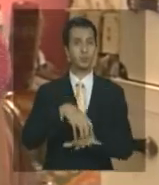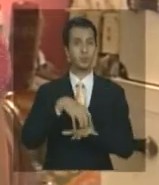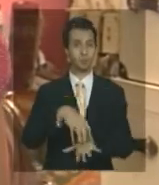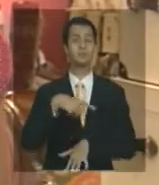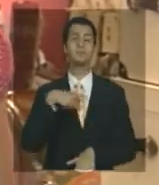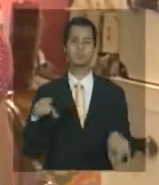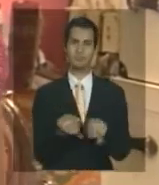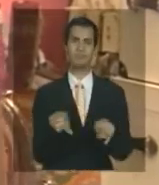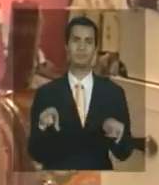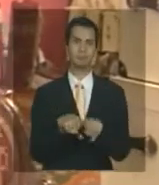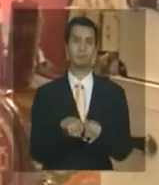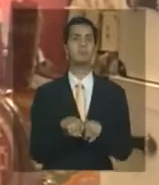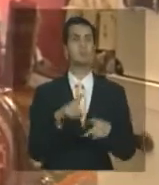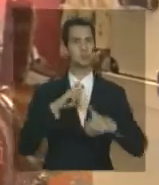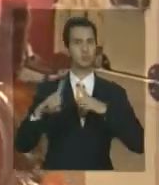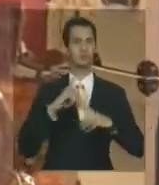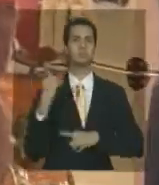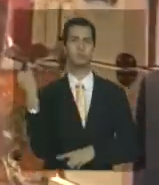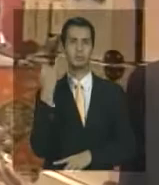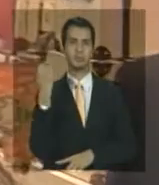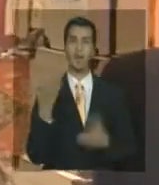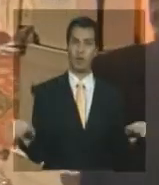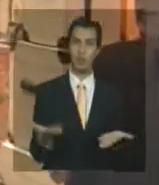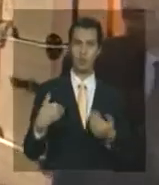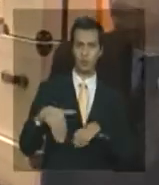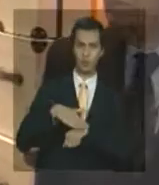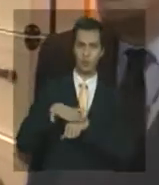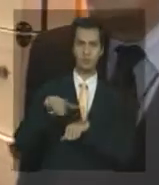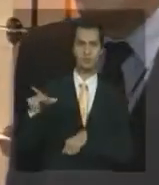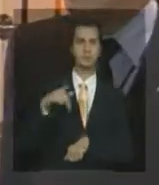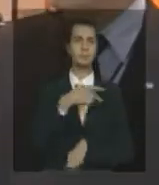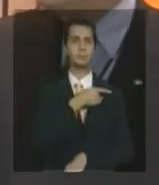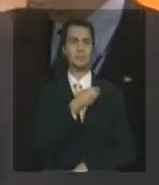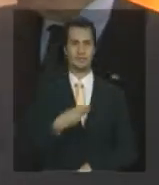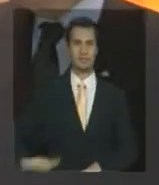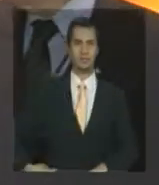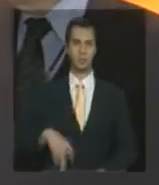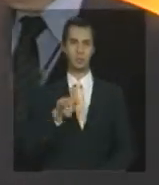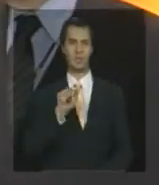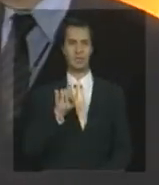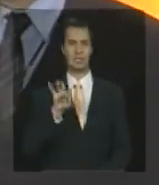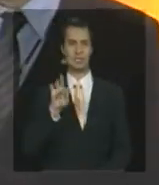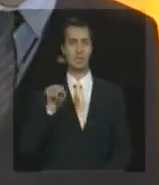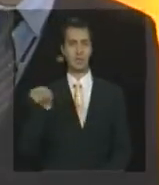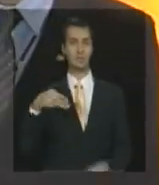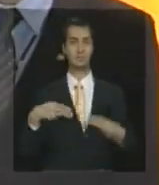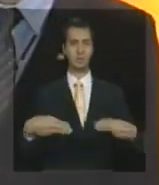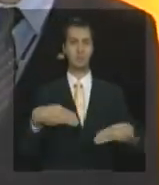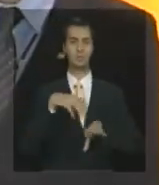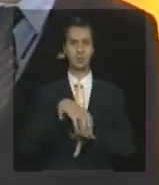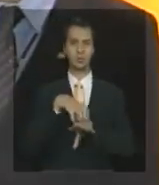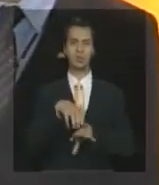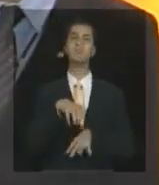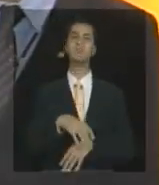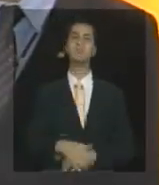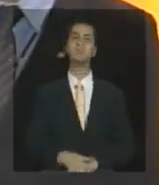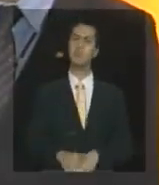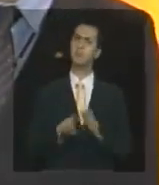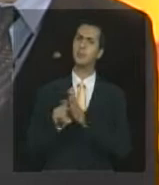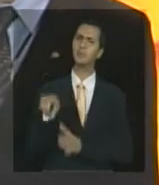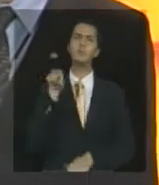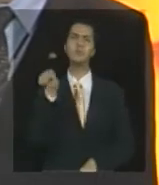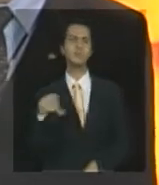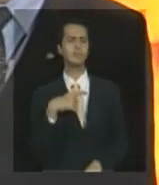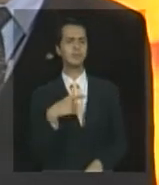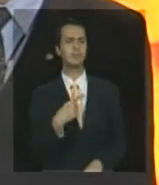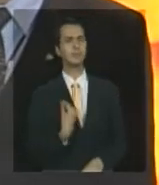à Índia. Eu vou conversar agora com o ministro do Turismo, Gastão Vieira. Ministro, o senhor participou de várias reuniões, né? De que forma, então, o turismo